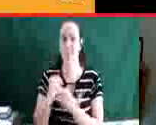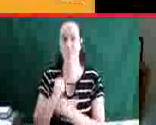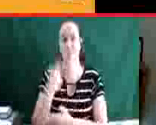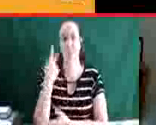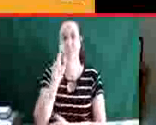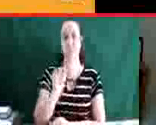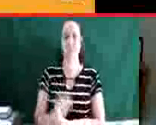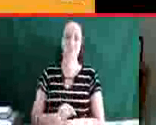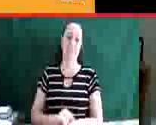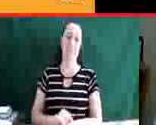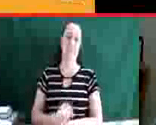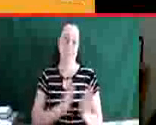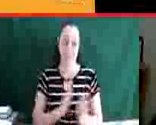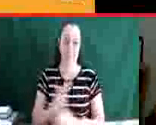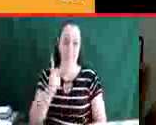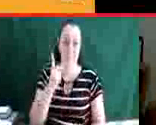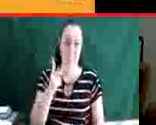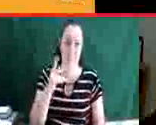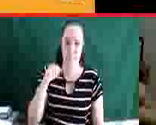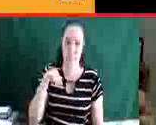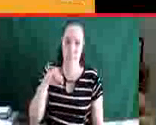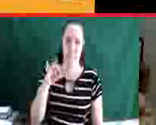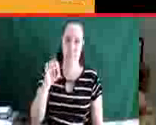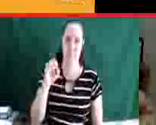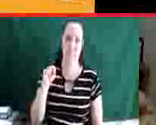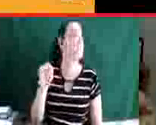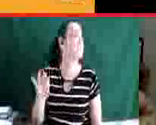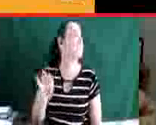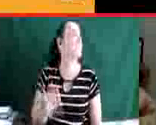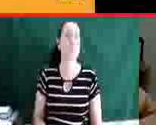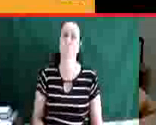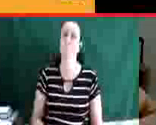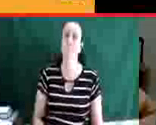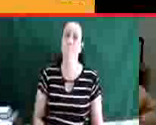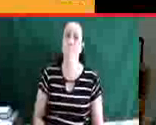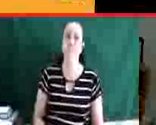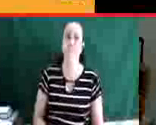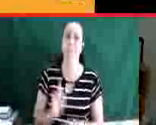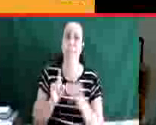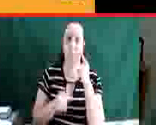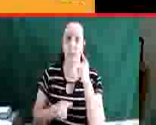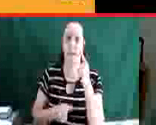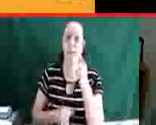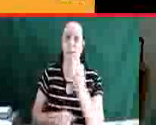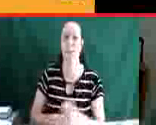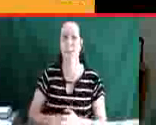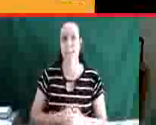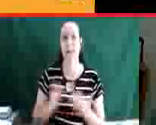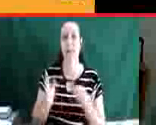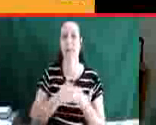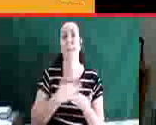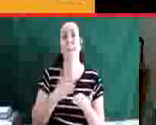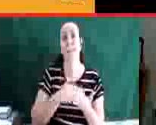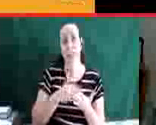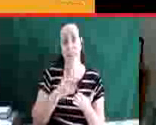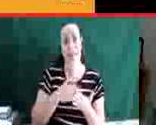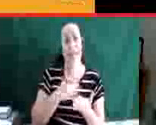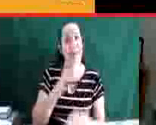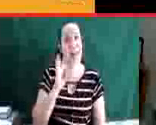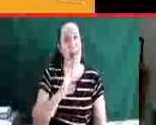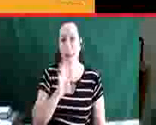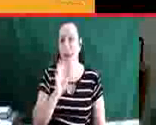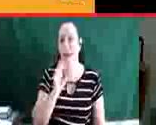Tudo bem? Tudo bem, obrigada. Obrigado a você. Tá? Agora, a ideia dessas ferramentas, sim, a gente começar hoje vendo algumas